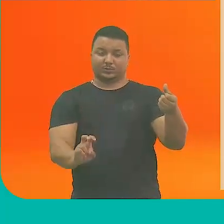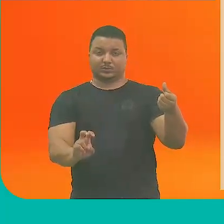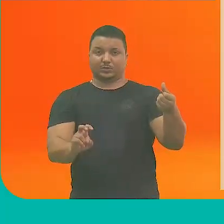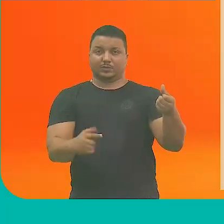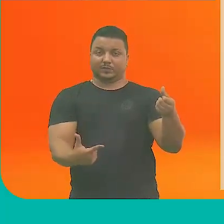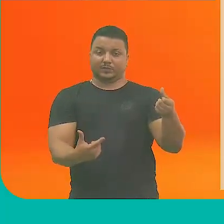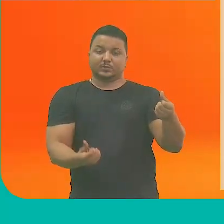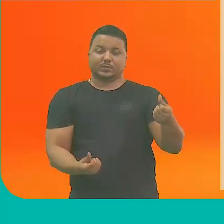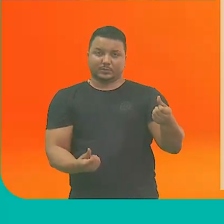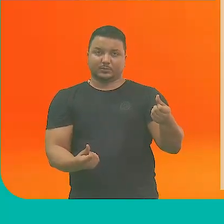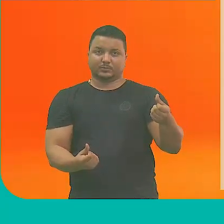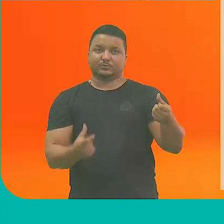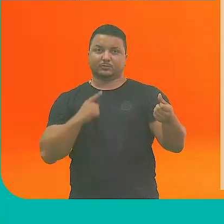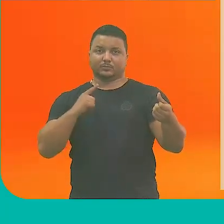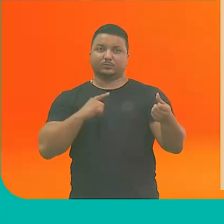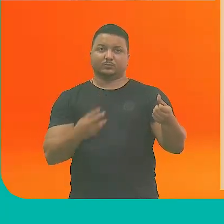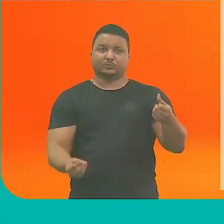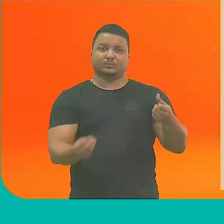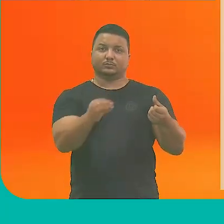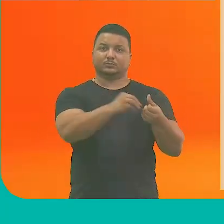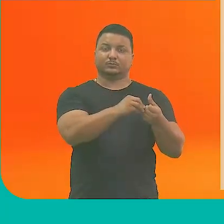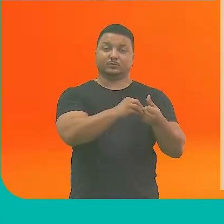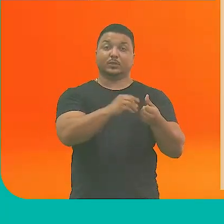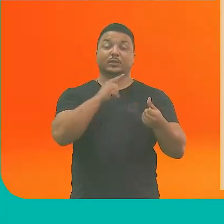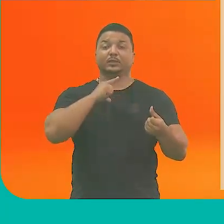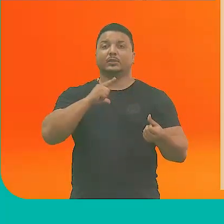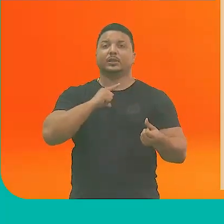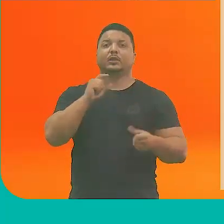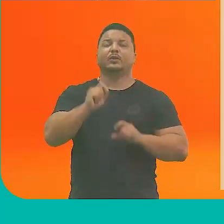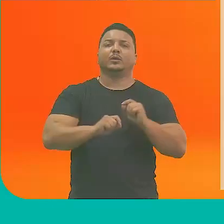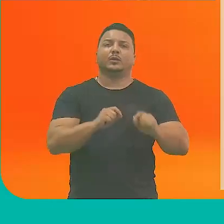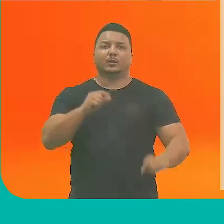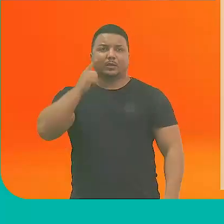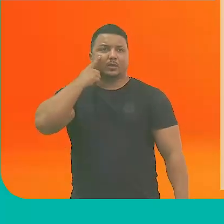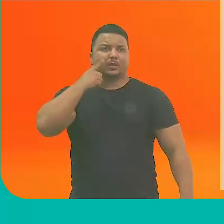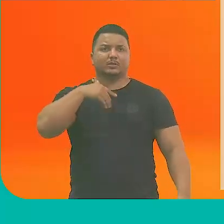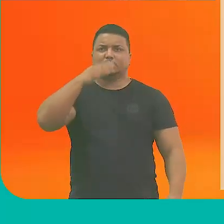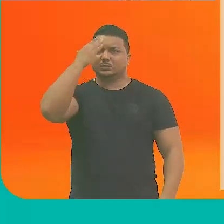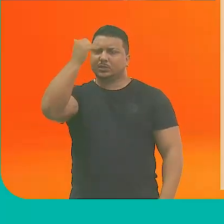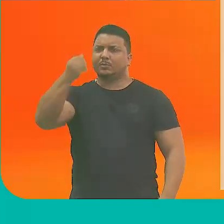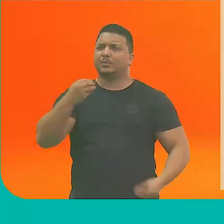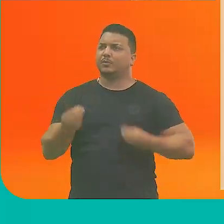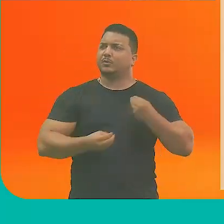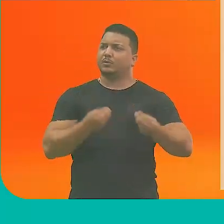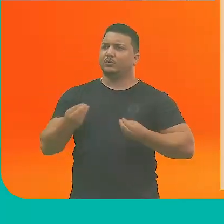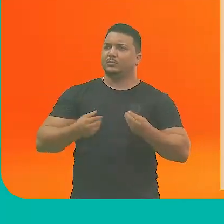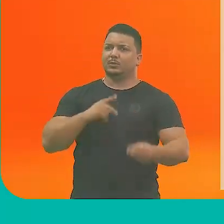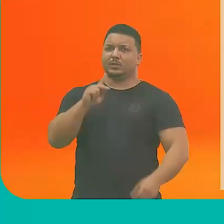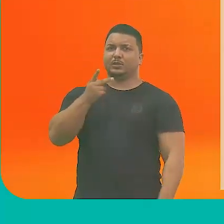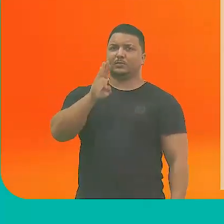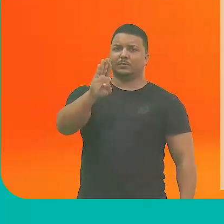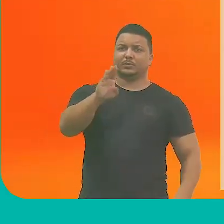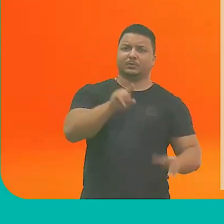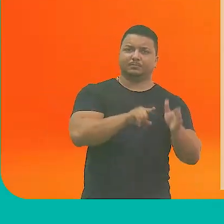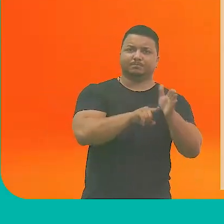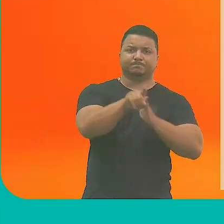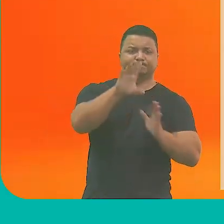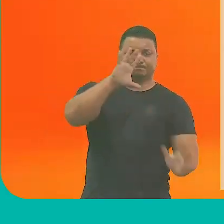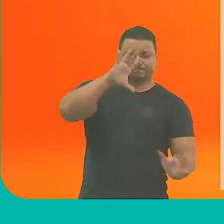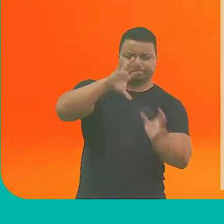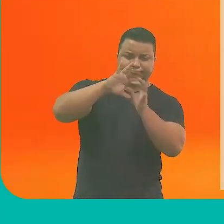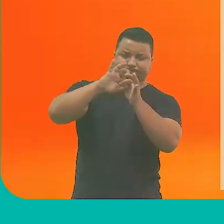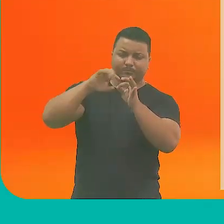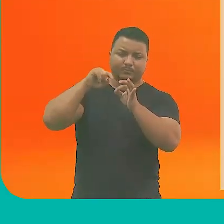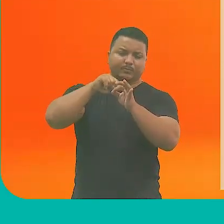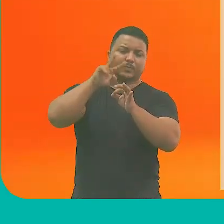e 26, certo? Quando é que eu sei que uma habilidade, que uma questão de uma habilidade, ela